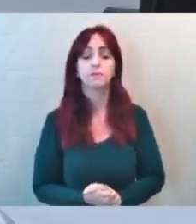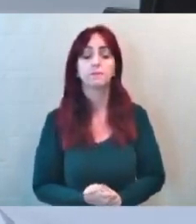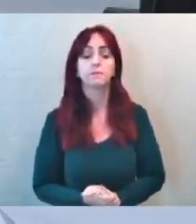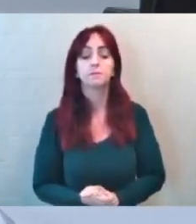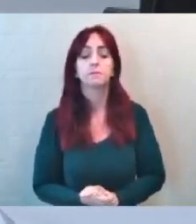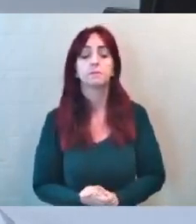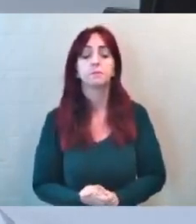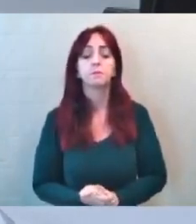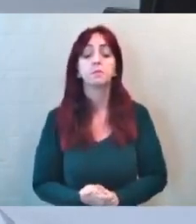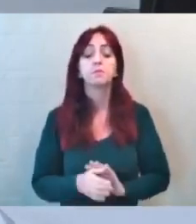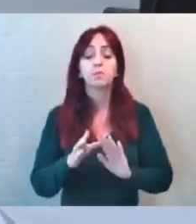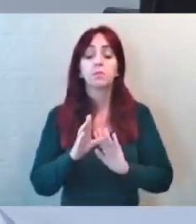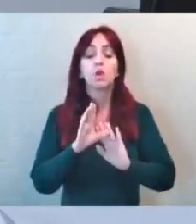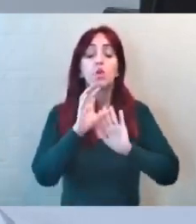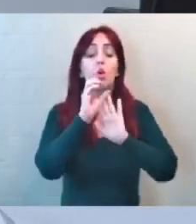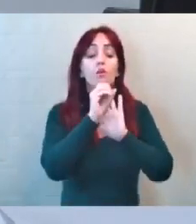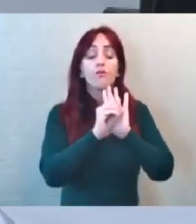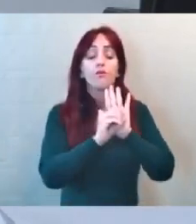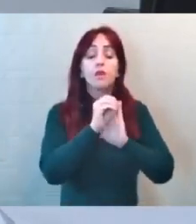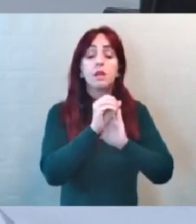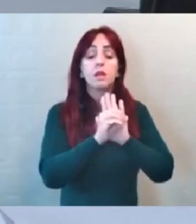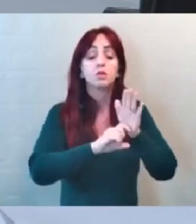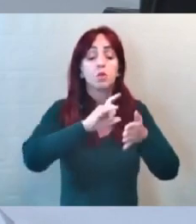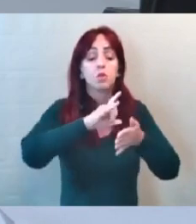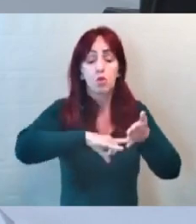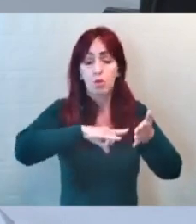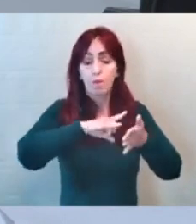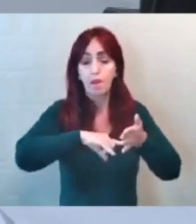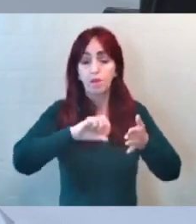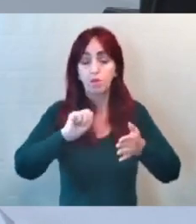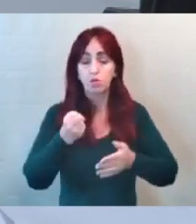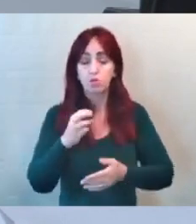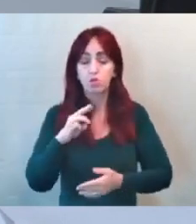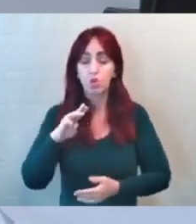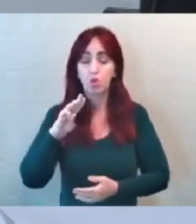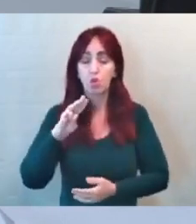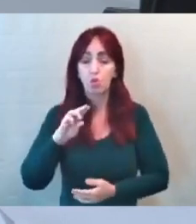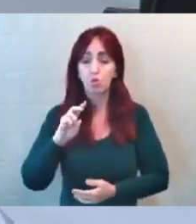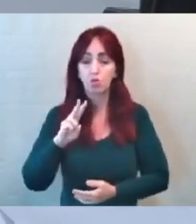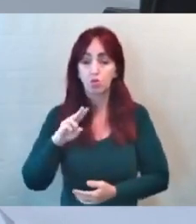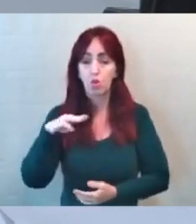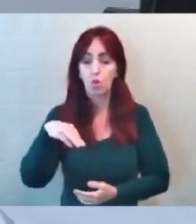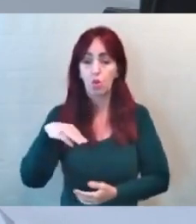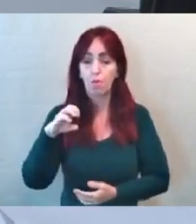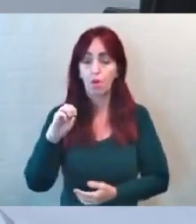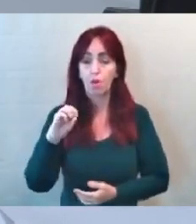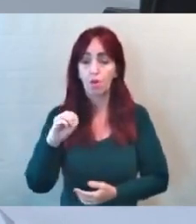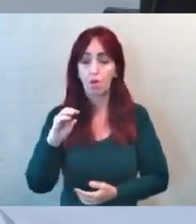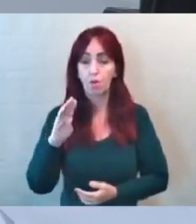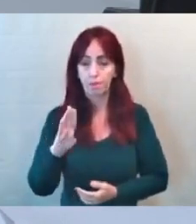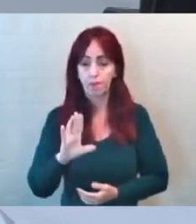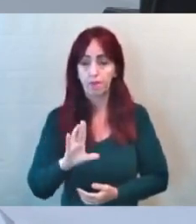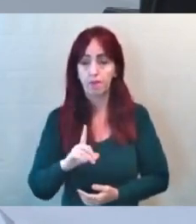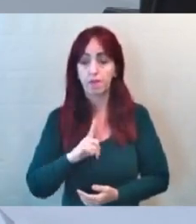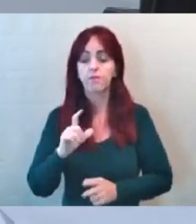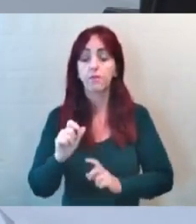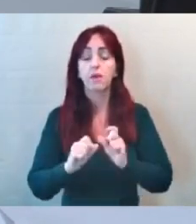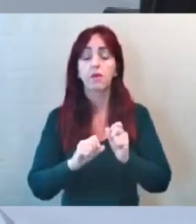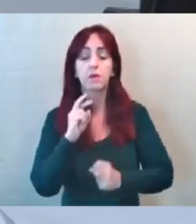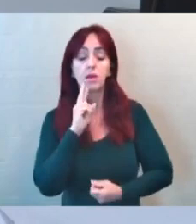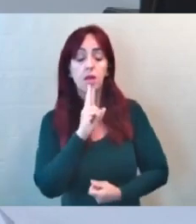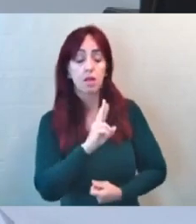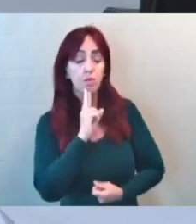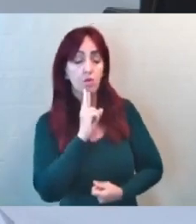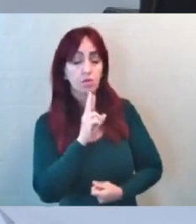No ofício SUMOB SMGO 707-2023, foi respondido na minha indicação